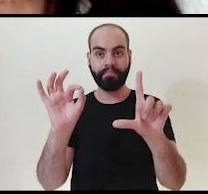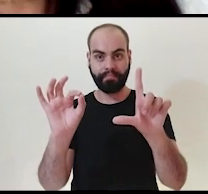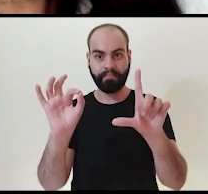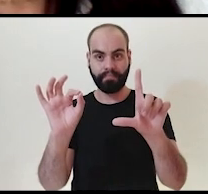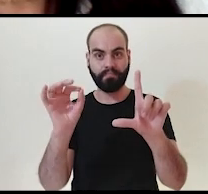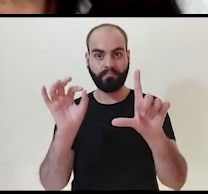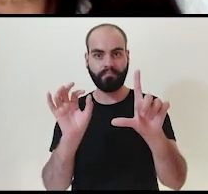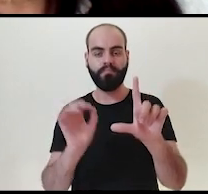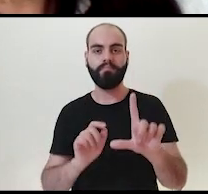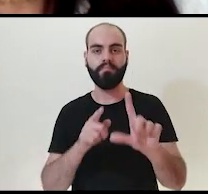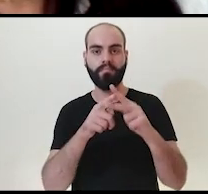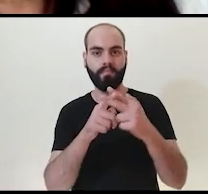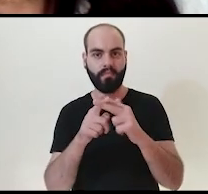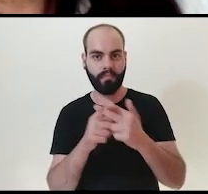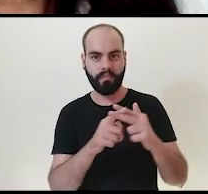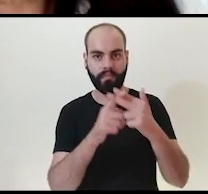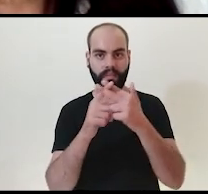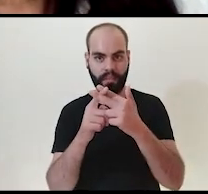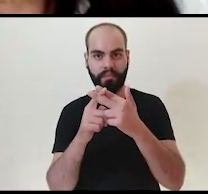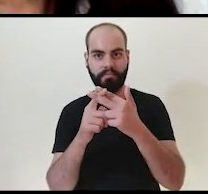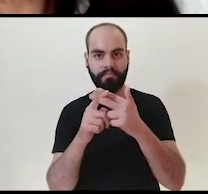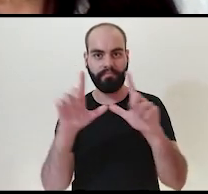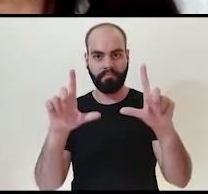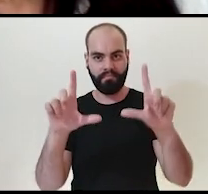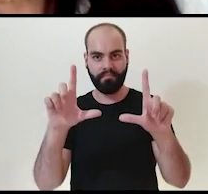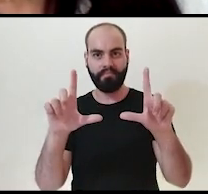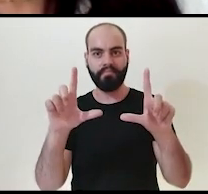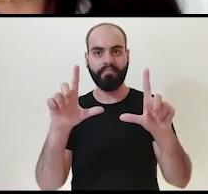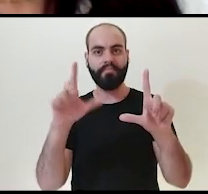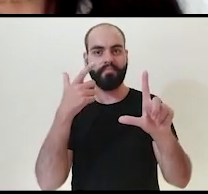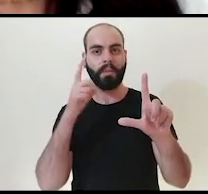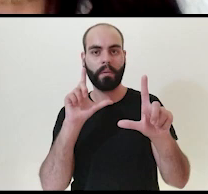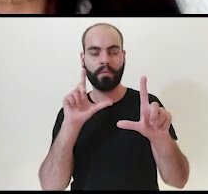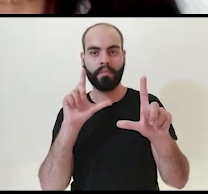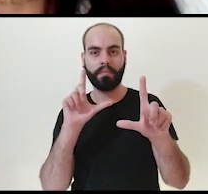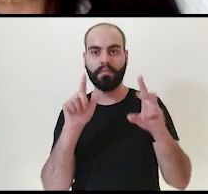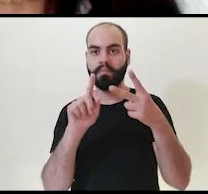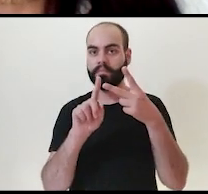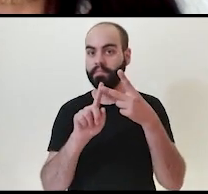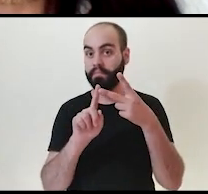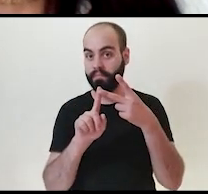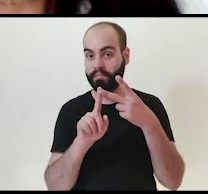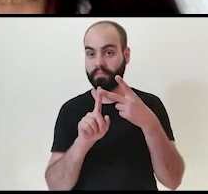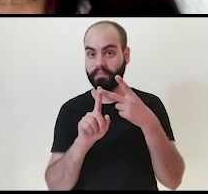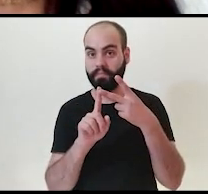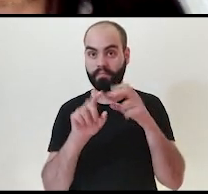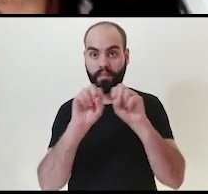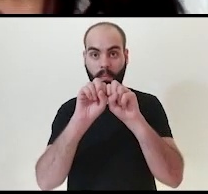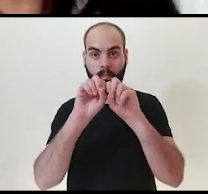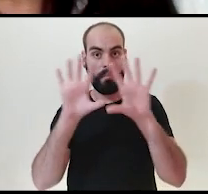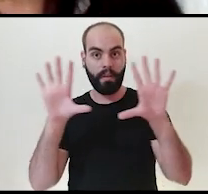poder consertar isso aí que você deixou passar. A segunda coisa é o